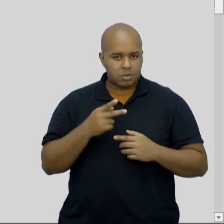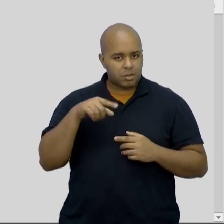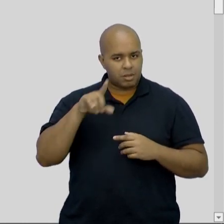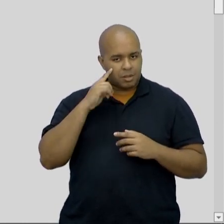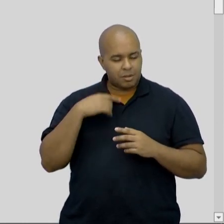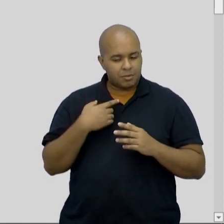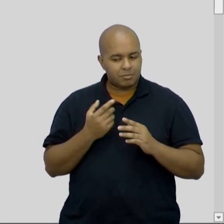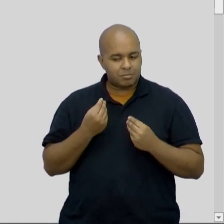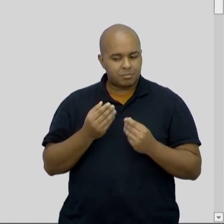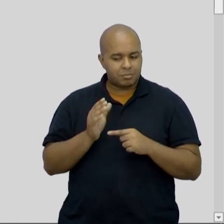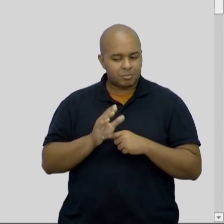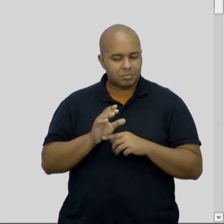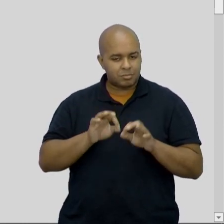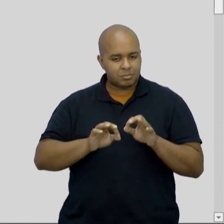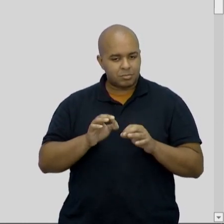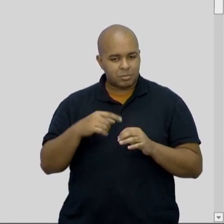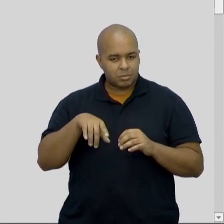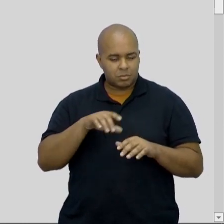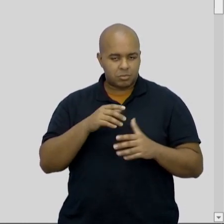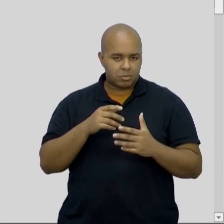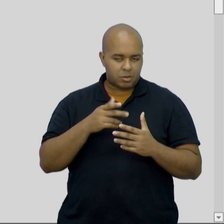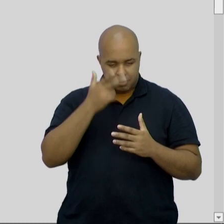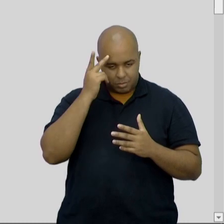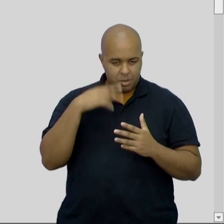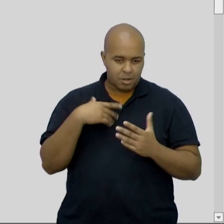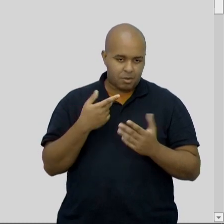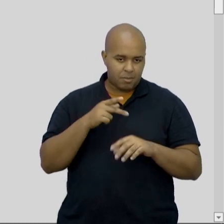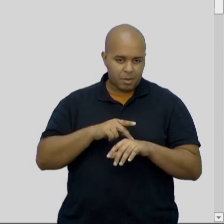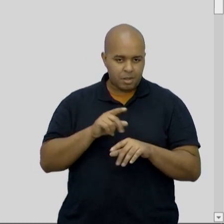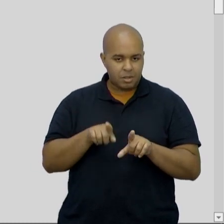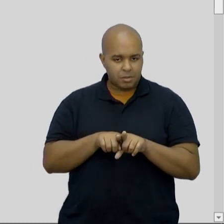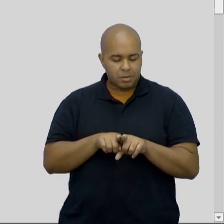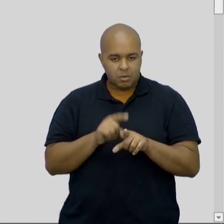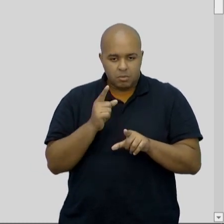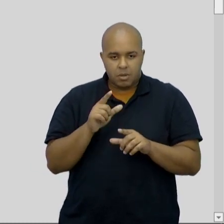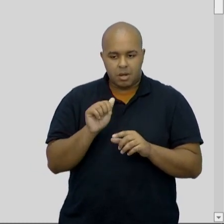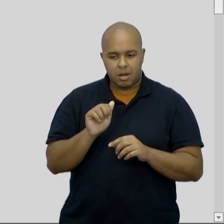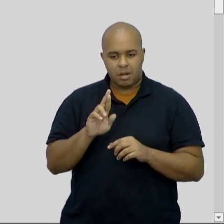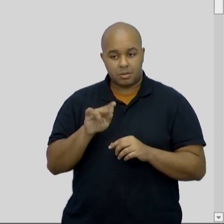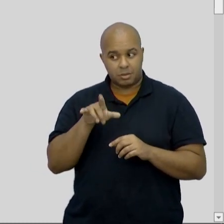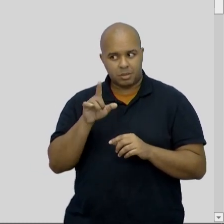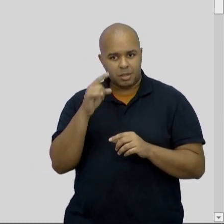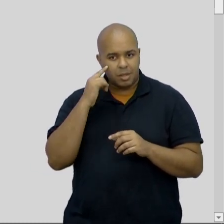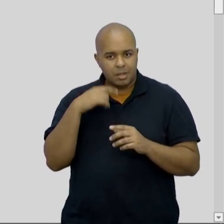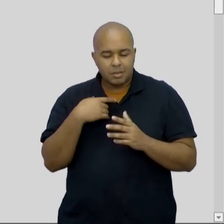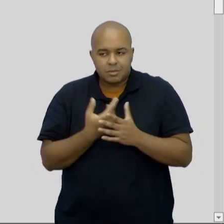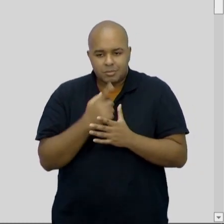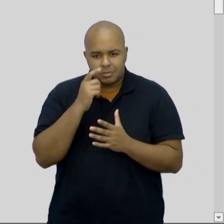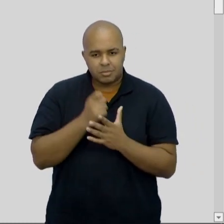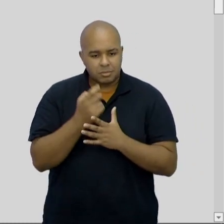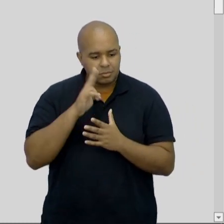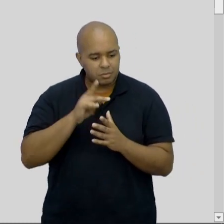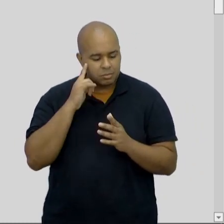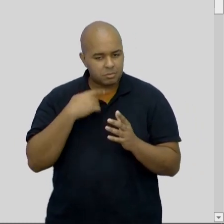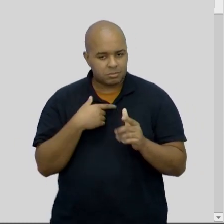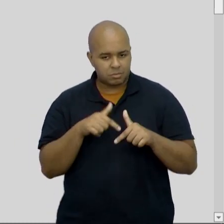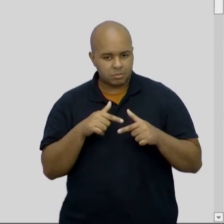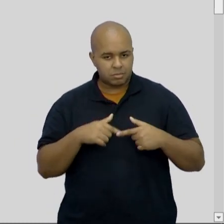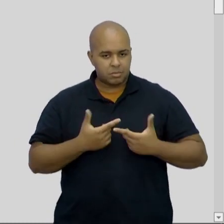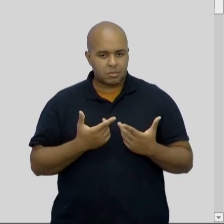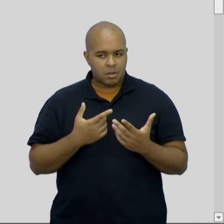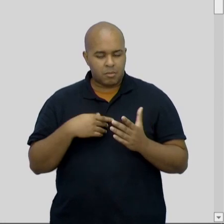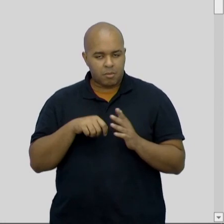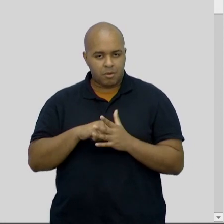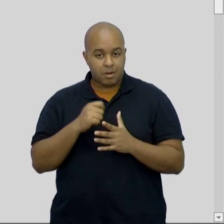eles vão render o recurso que o jogador, no caso uma pedra e uma argila. Ela decide utilizar os 2 trabalhadores